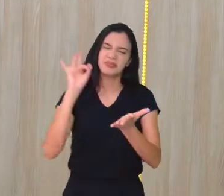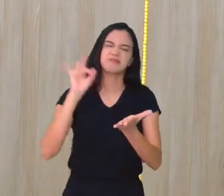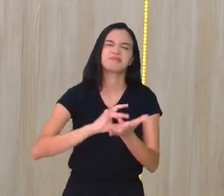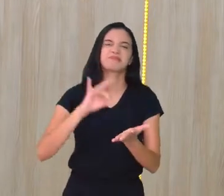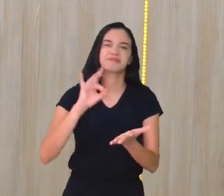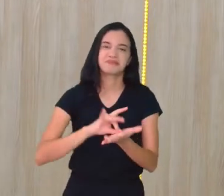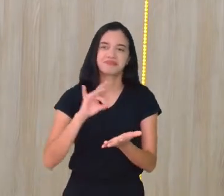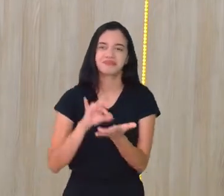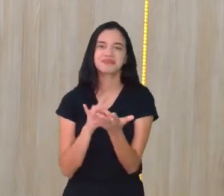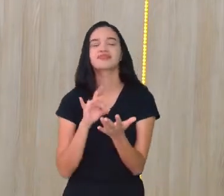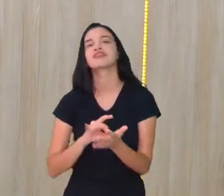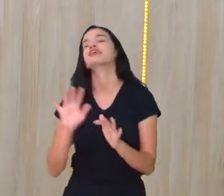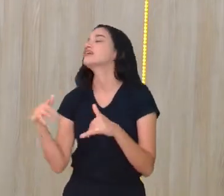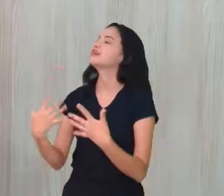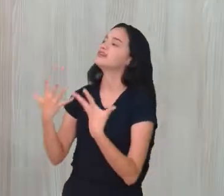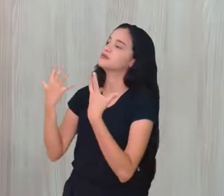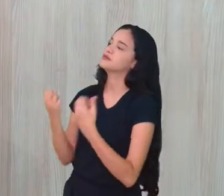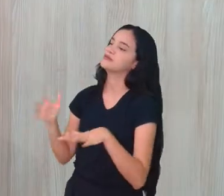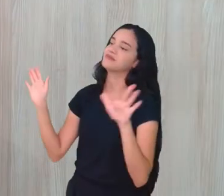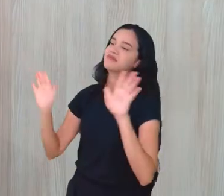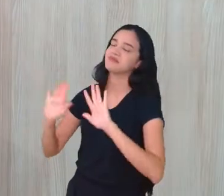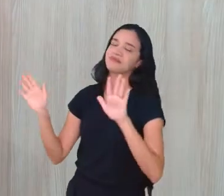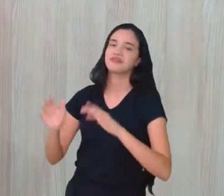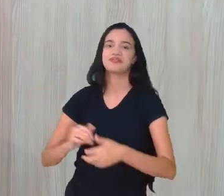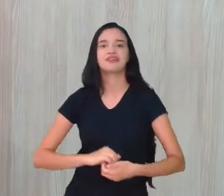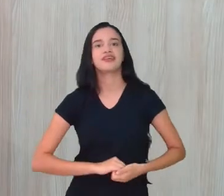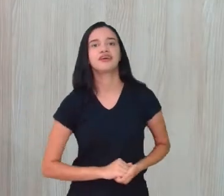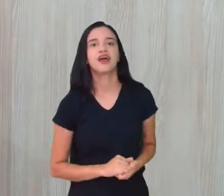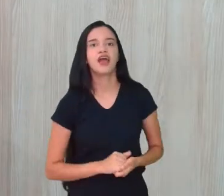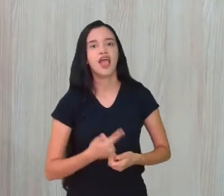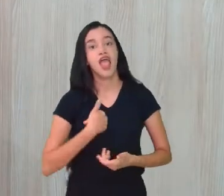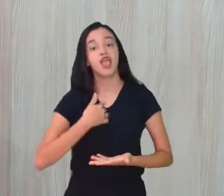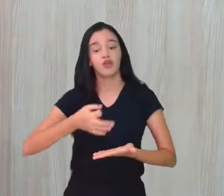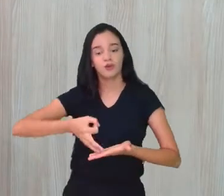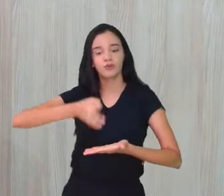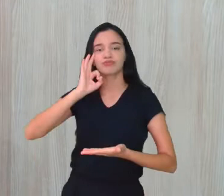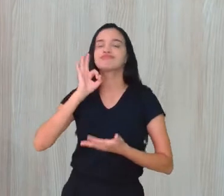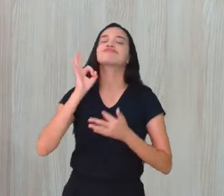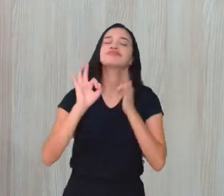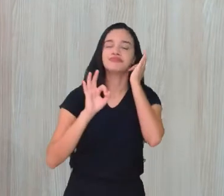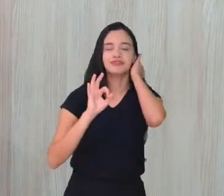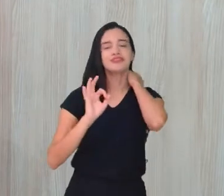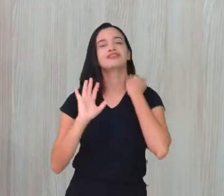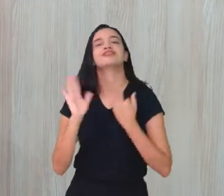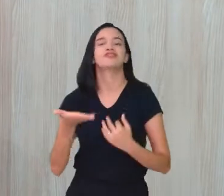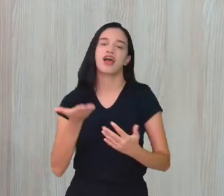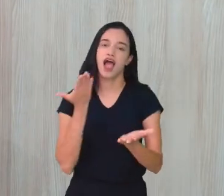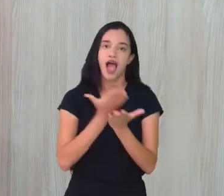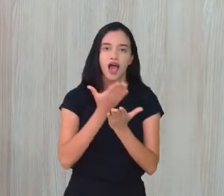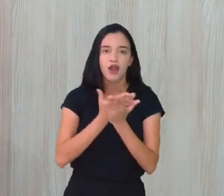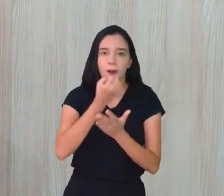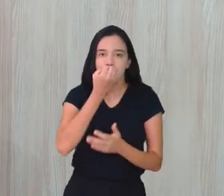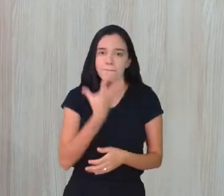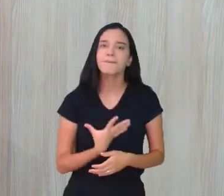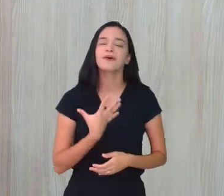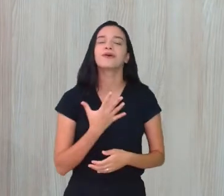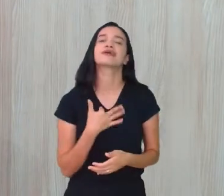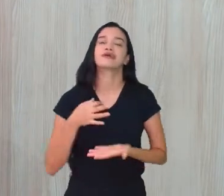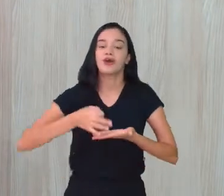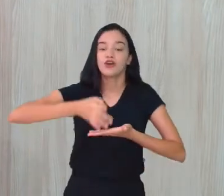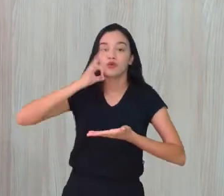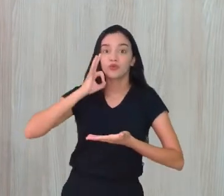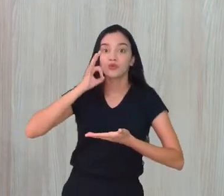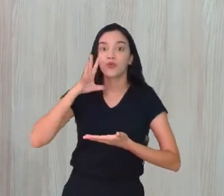Verdade. Vamos lá, se despeça aí, professor Luciano. Vamos lá. Aí eu já tomei, a aula foi tão boa que eu tomei